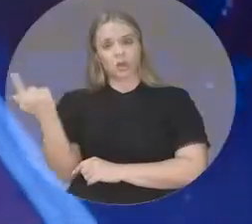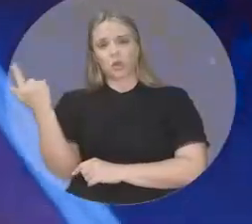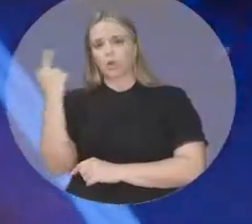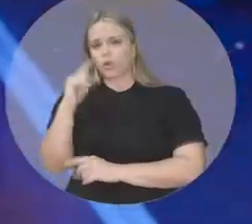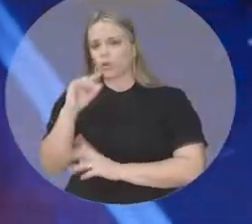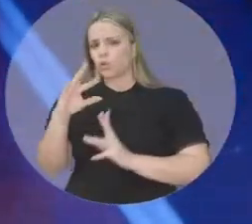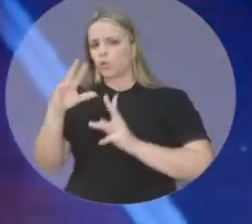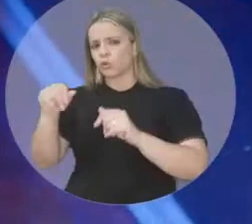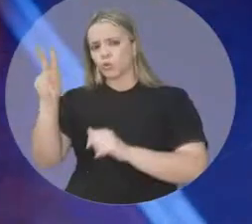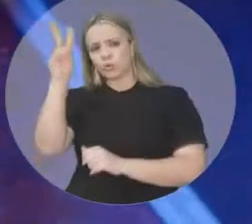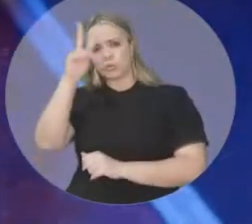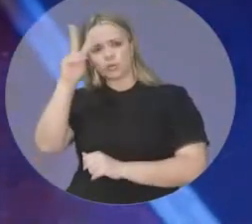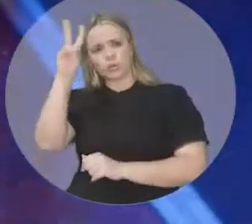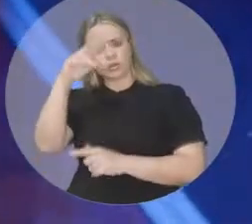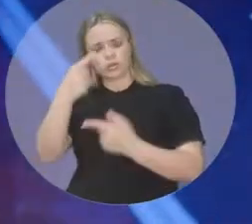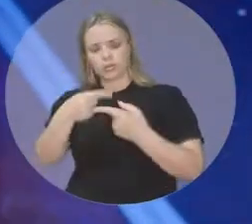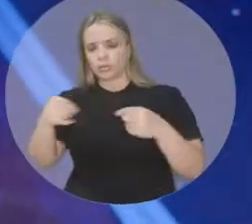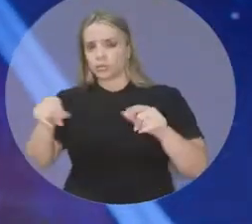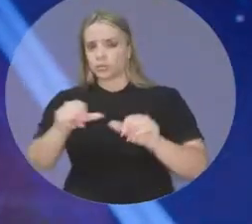Simbora!